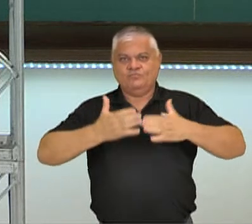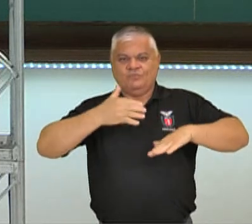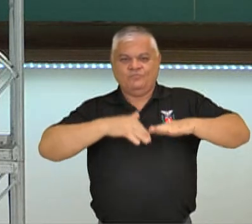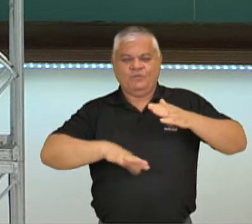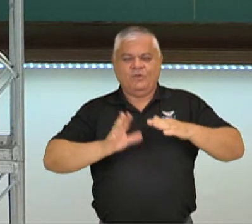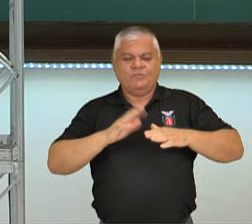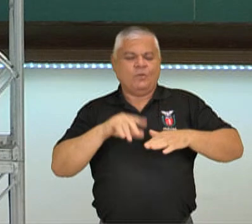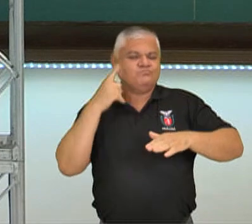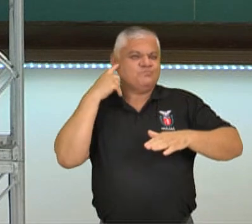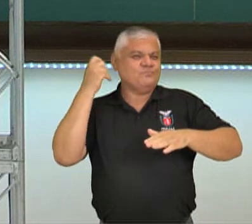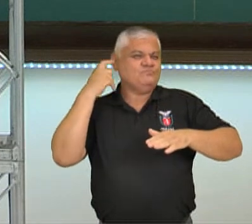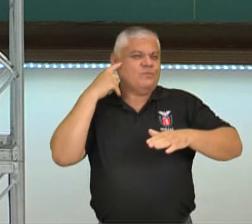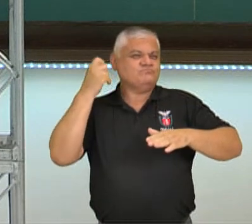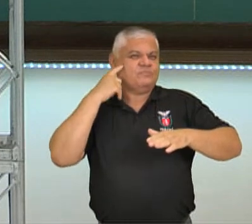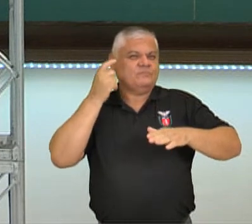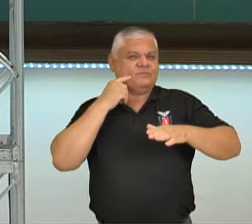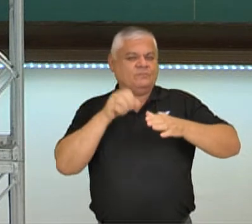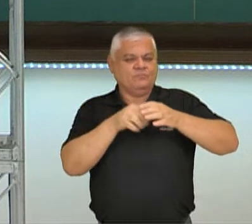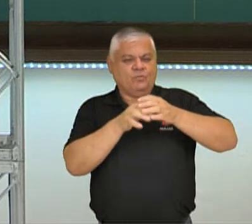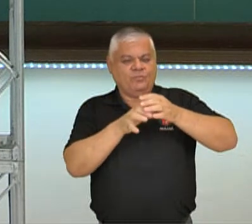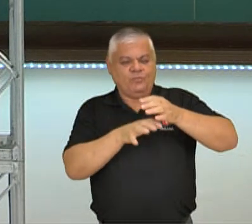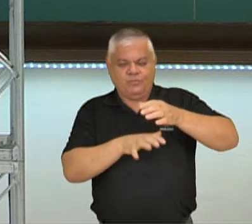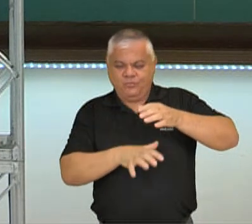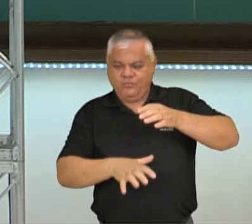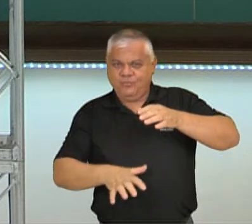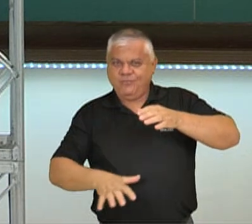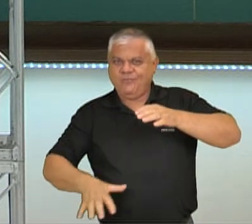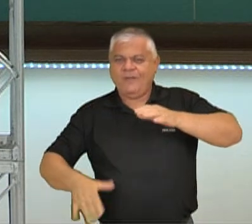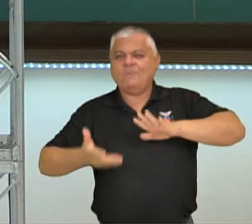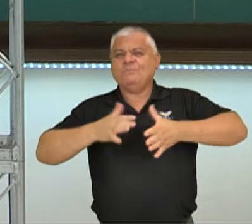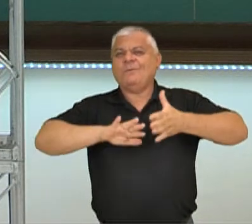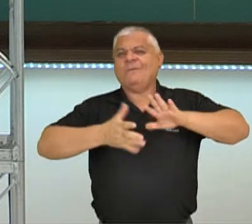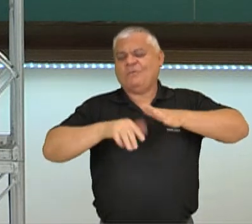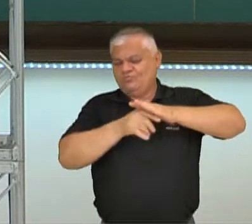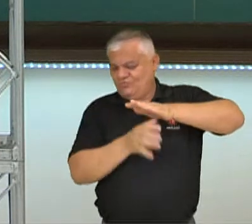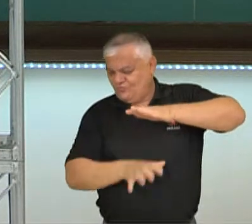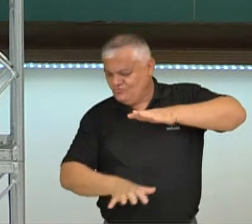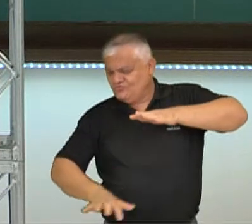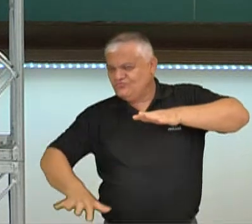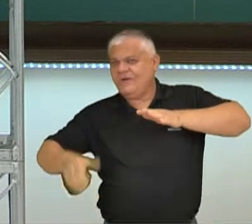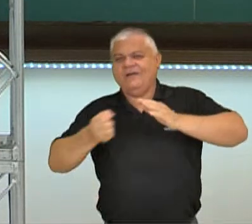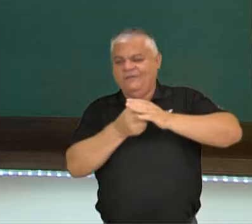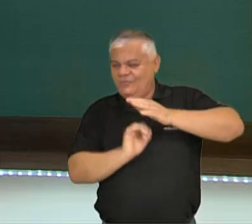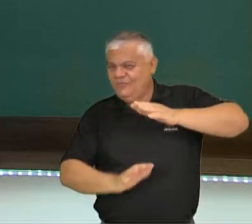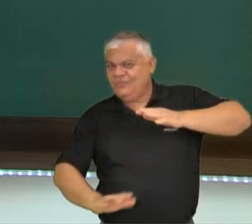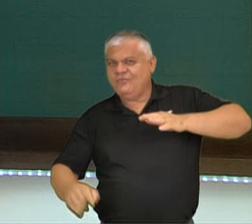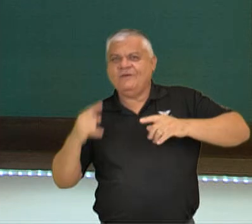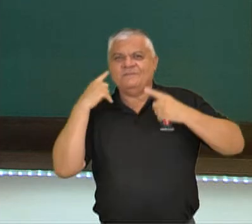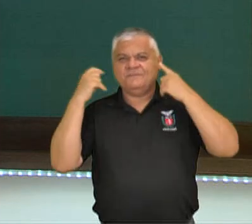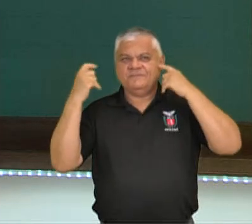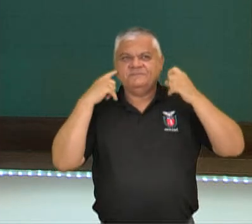é formado dentro do tambor e sai pelaquela parte aberta embaixo, ok?